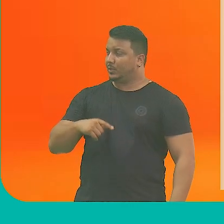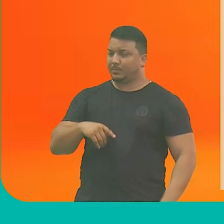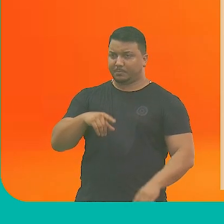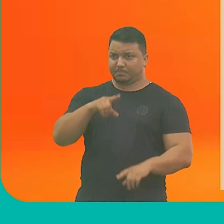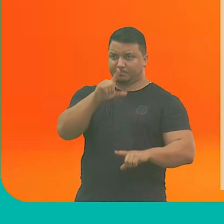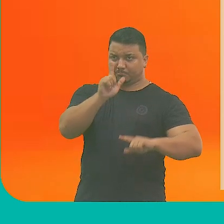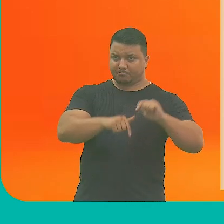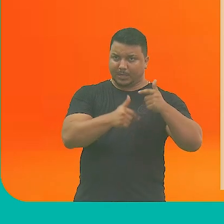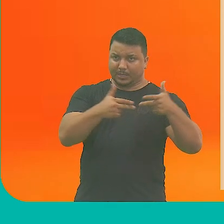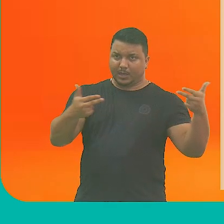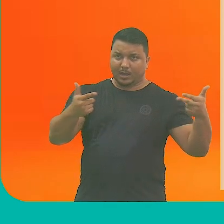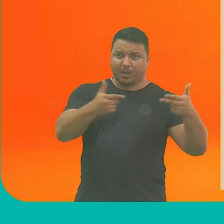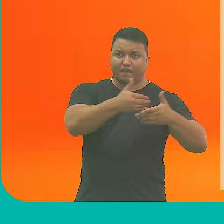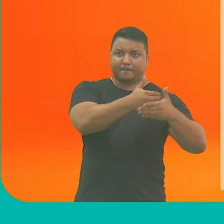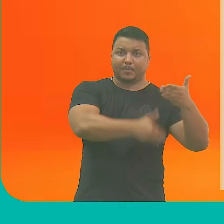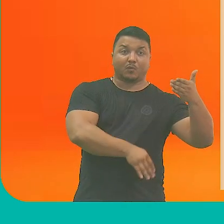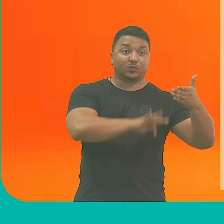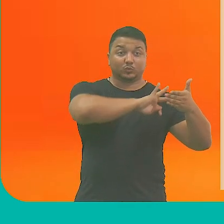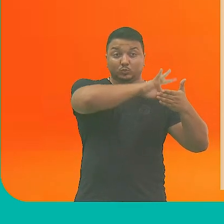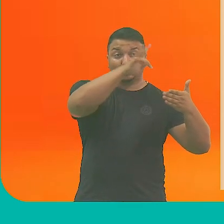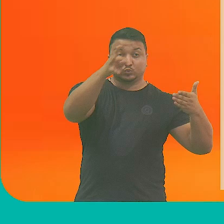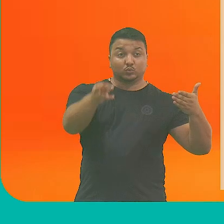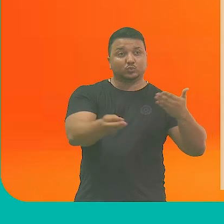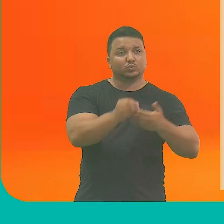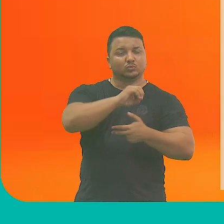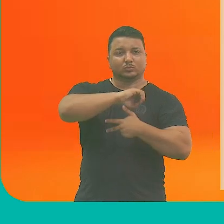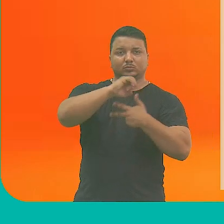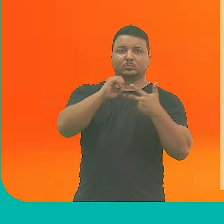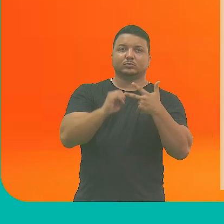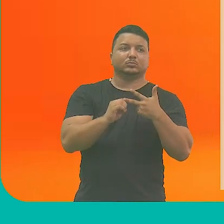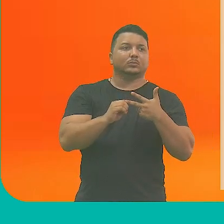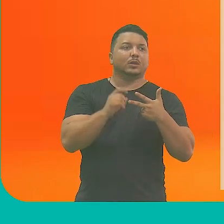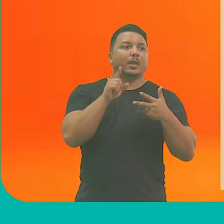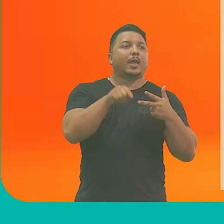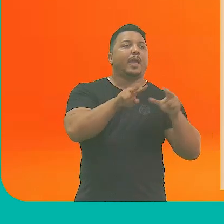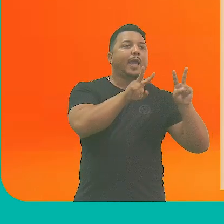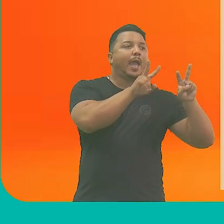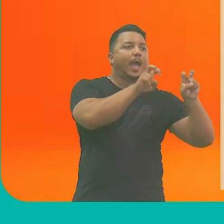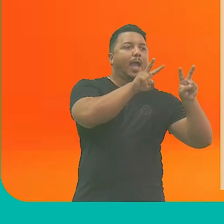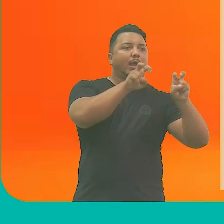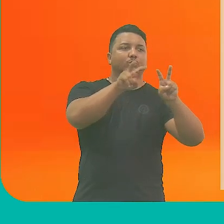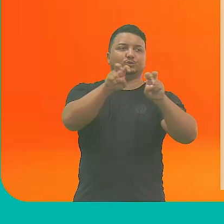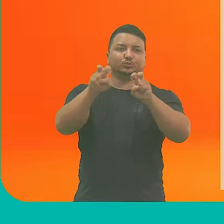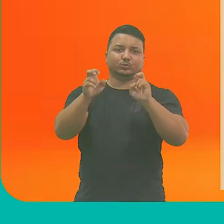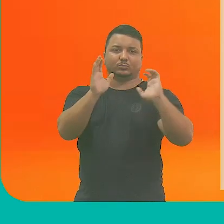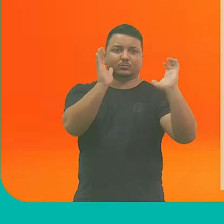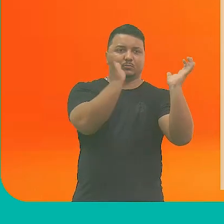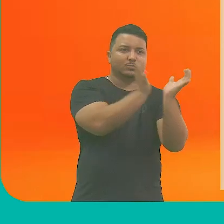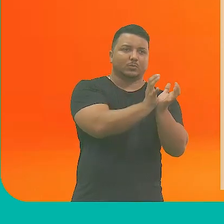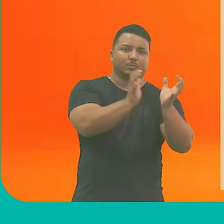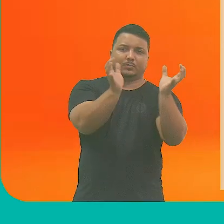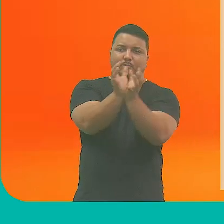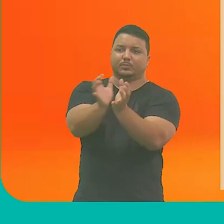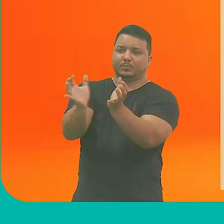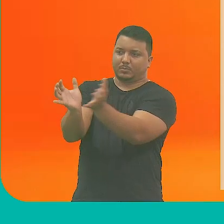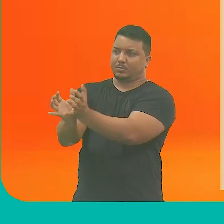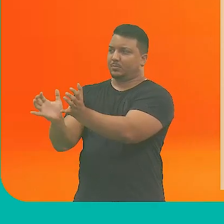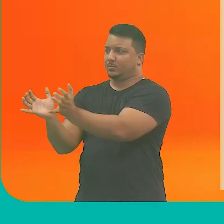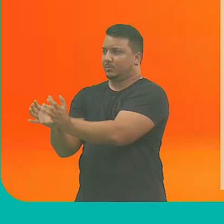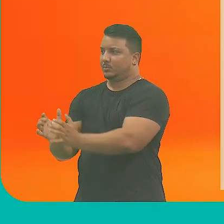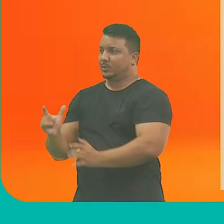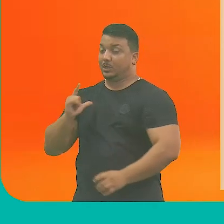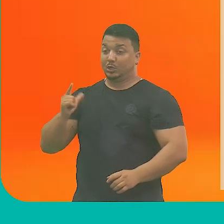com todas as provas do Enem separadas por assunto, certo? Separados